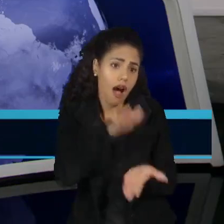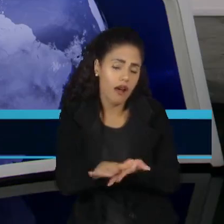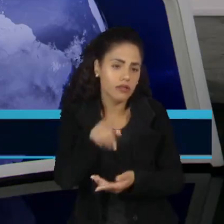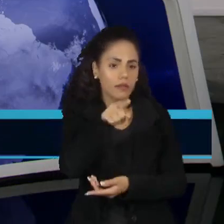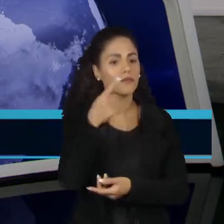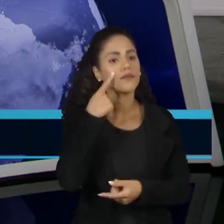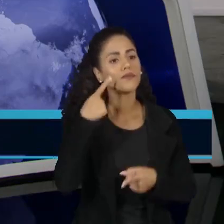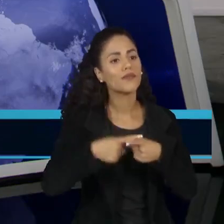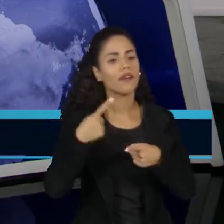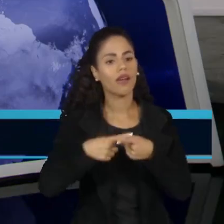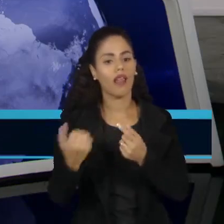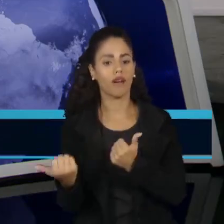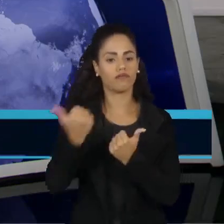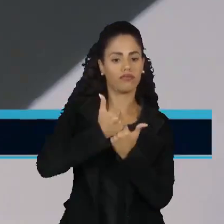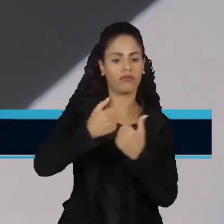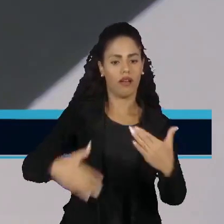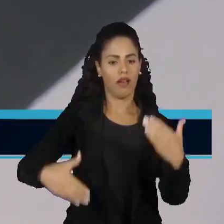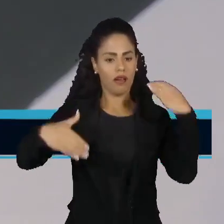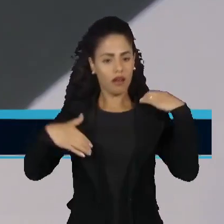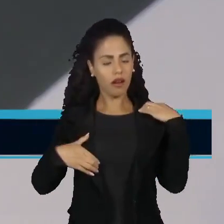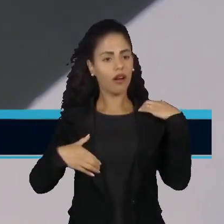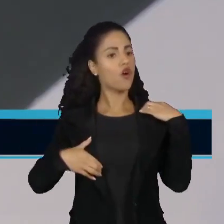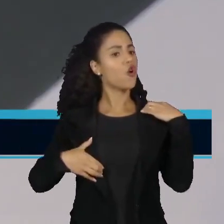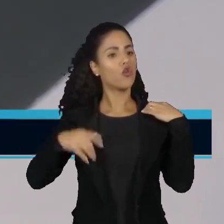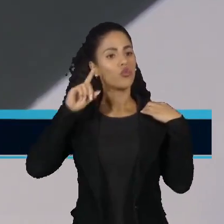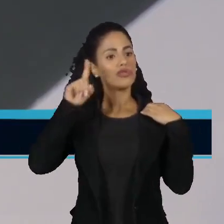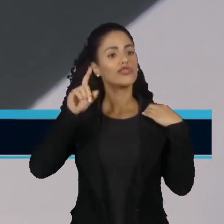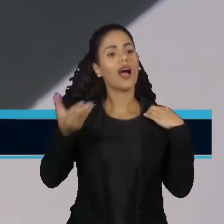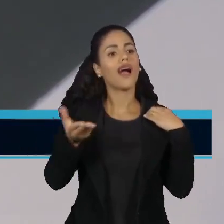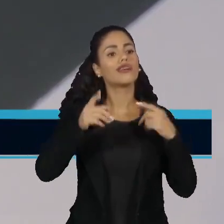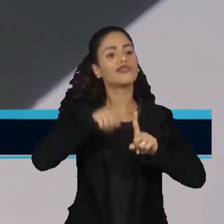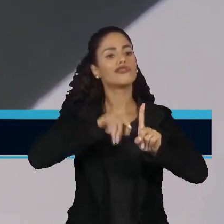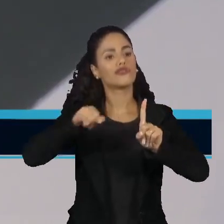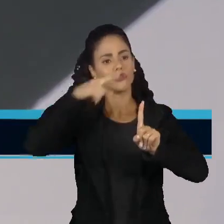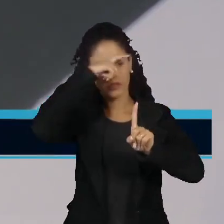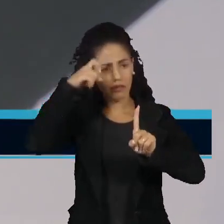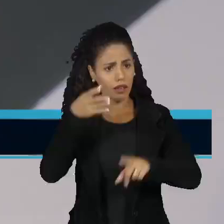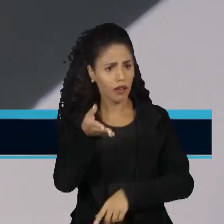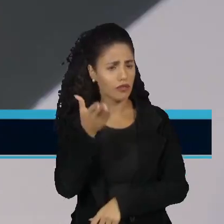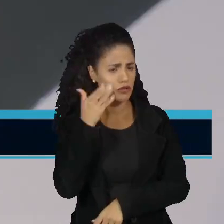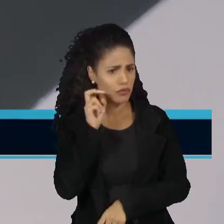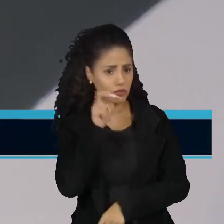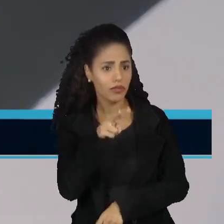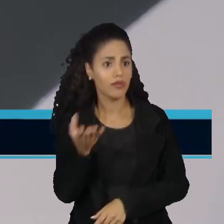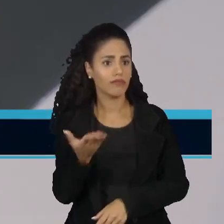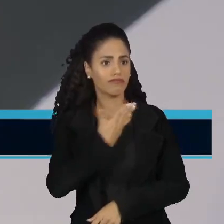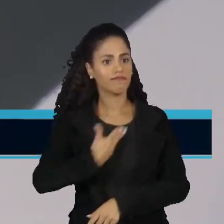quando assumiu e tem sido uma política